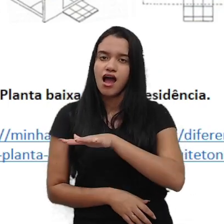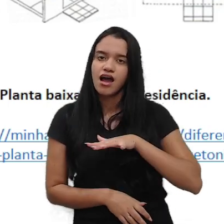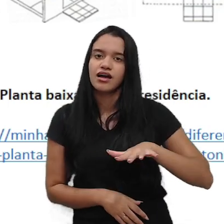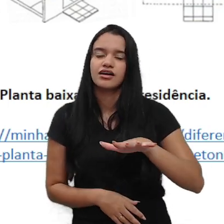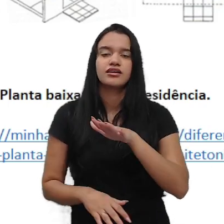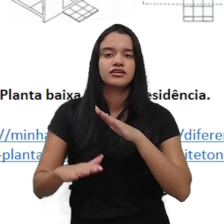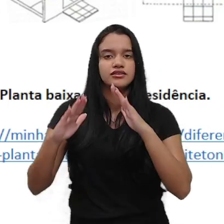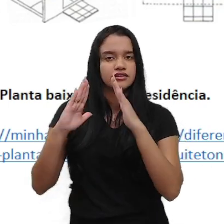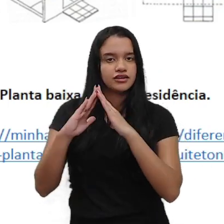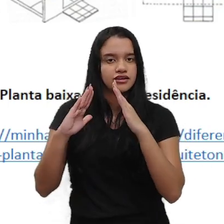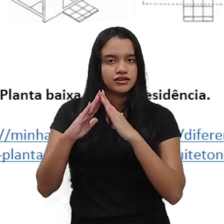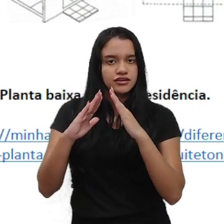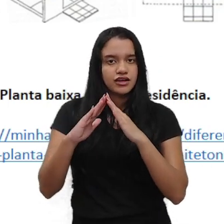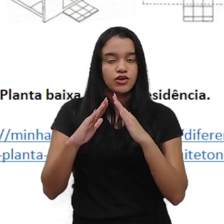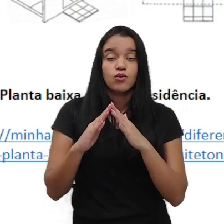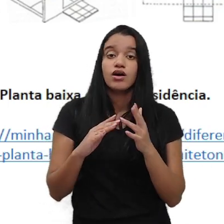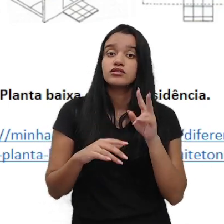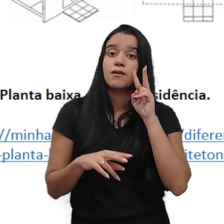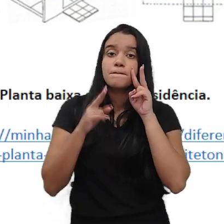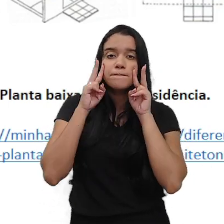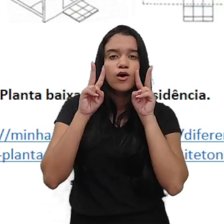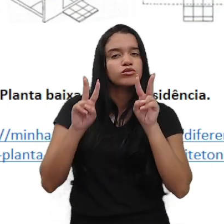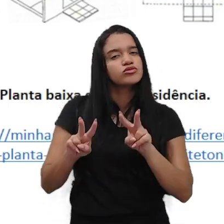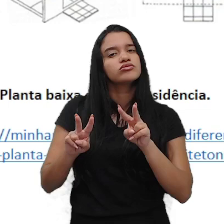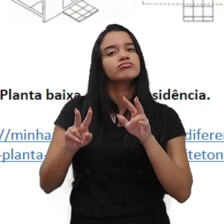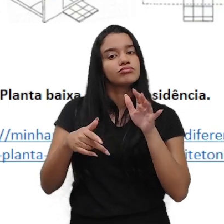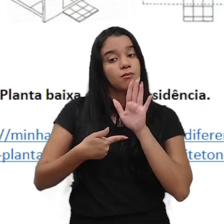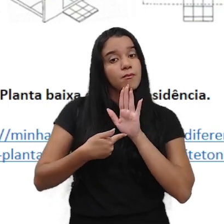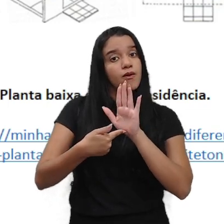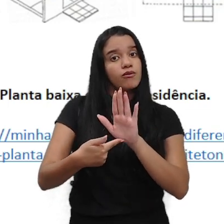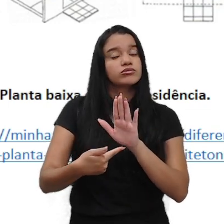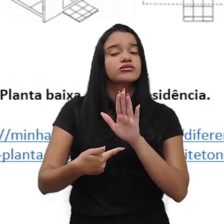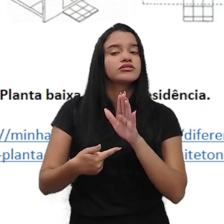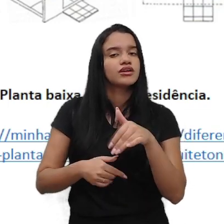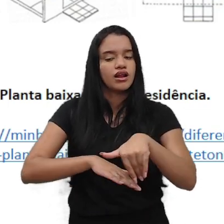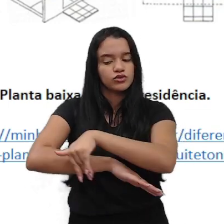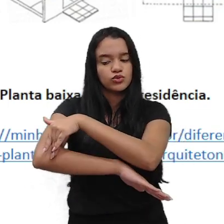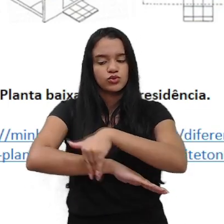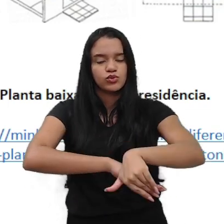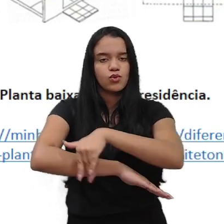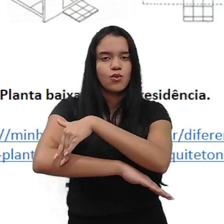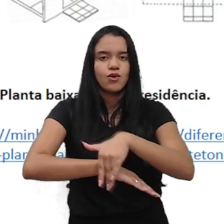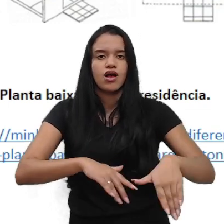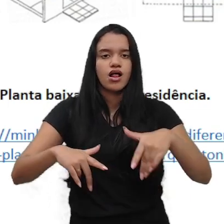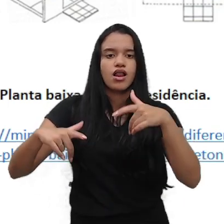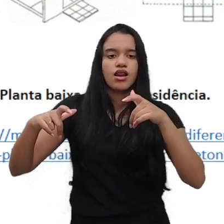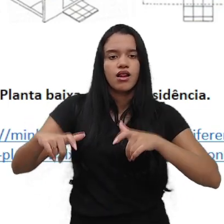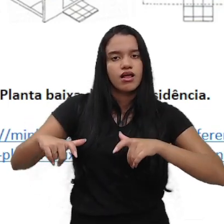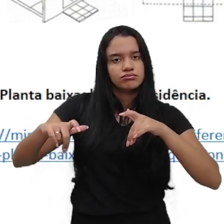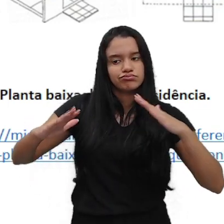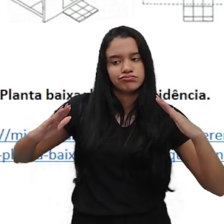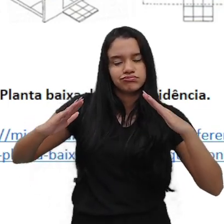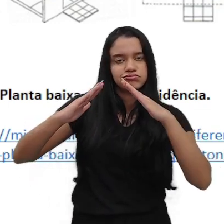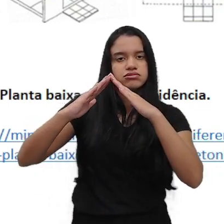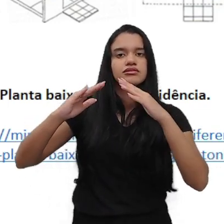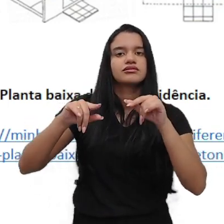casa dentro de uma quadra, mostrando as ruas do seu entorno. Depois a planta de locação e coberta, onde a